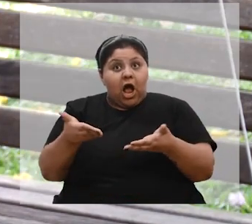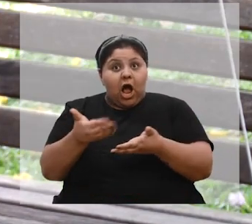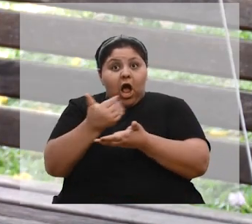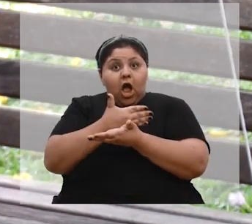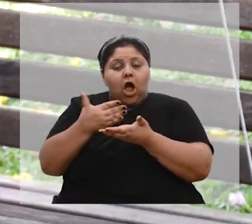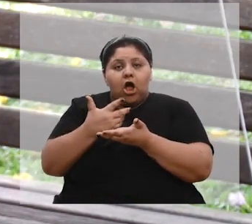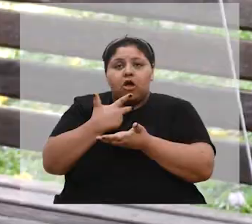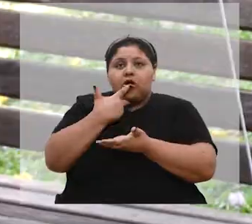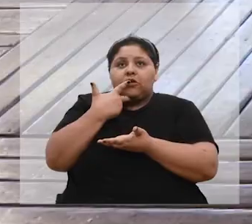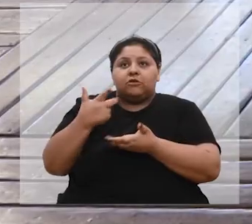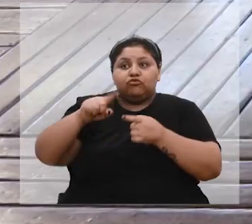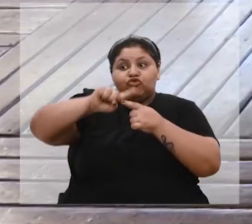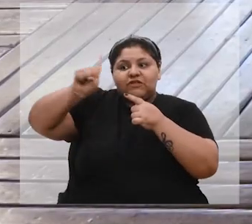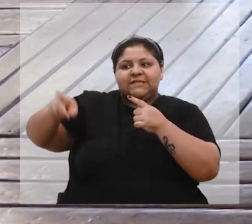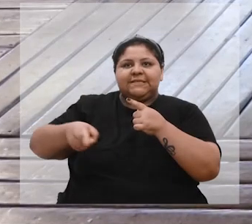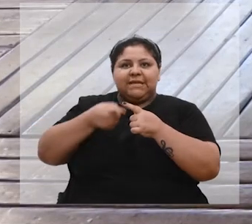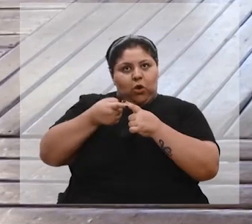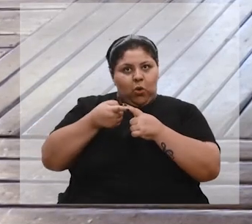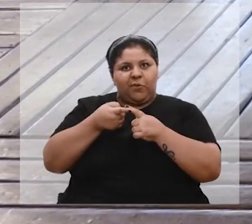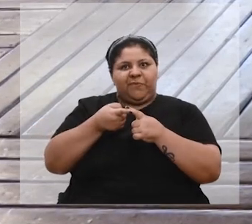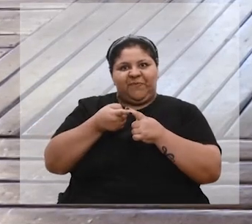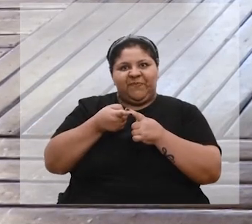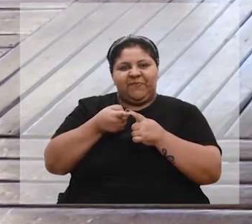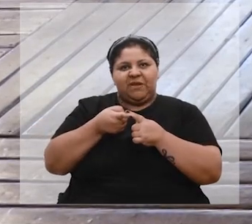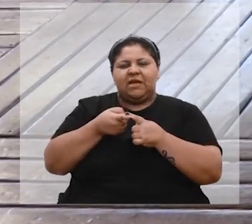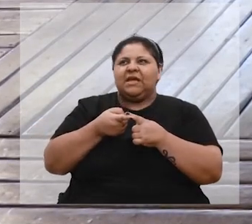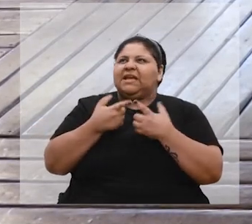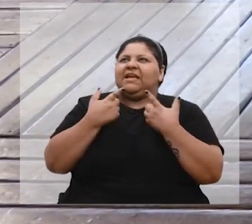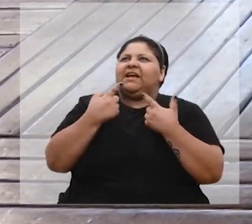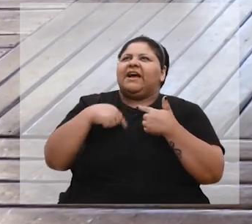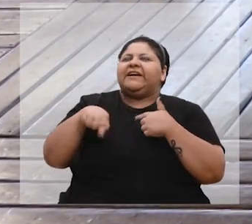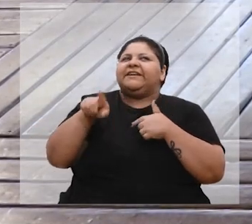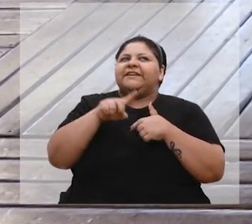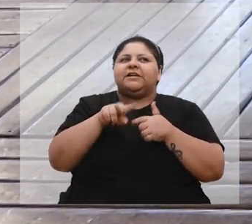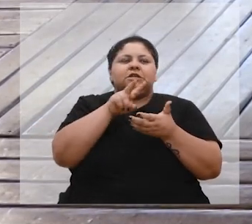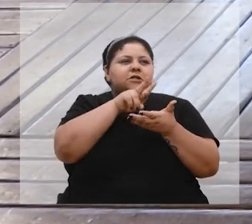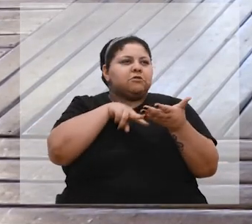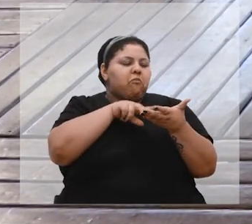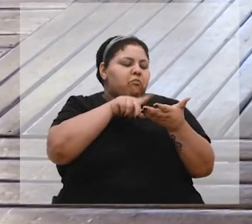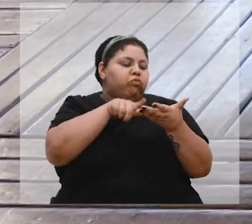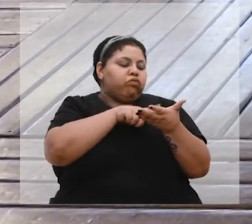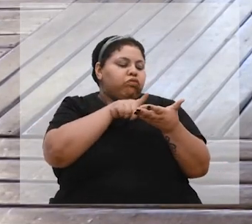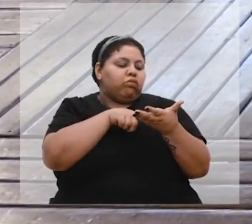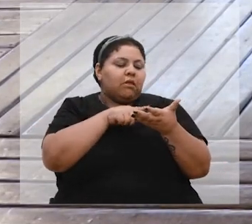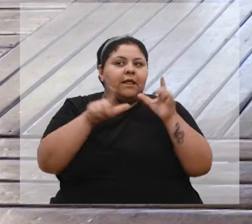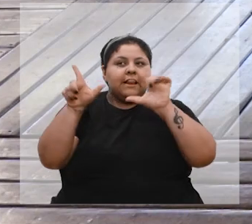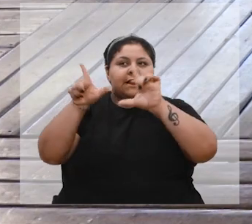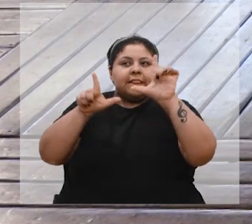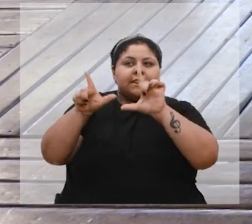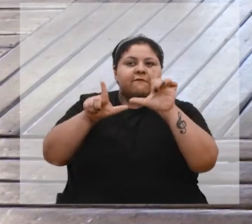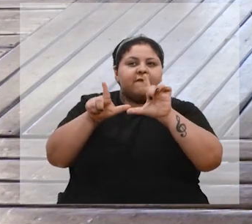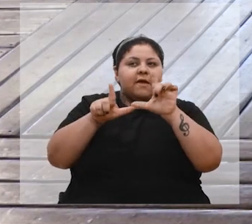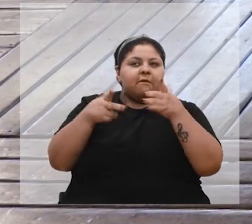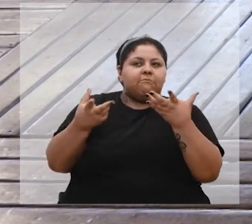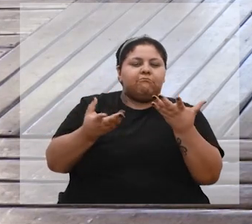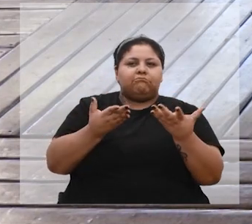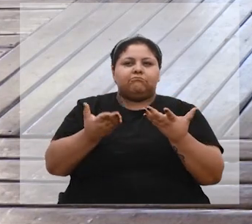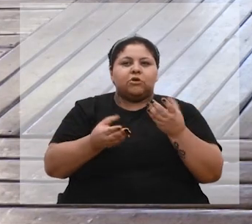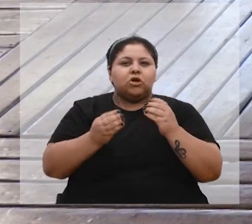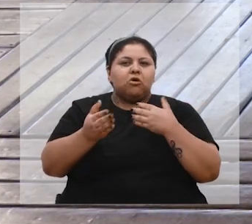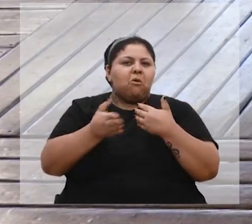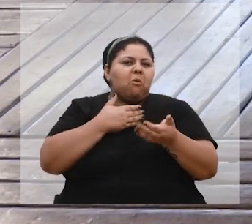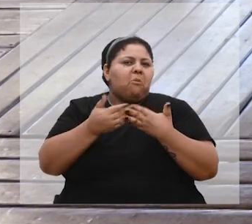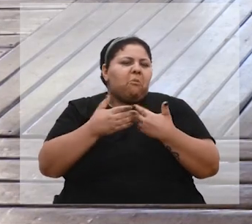acho que esse segundo bloco vamos iniciar falando do ciclo das coisas, né? Poxa, às vezes a gente está lendo um livro, vendo um